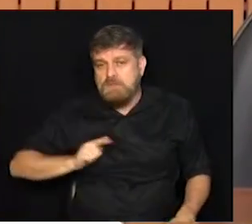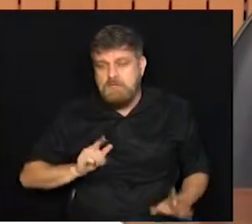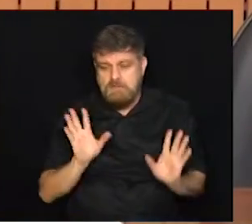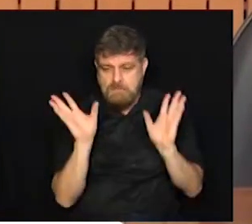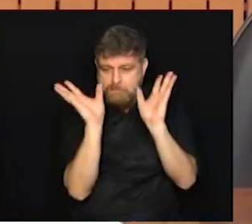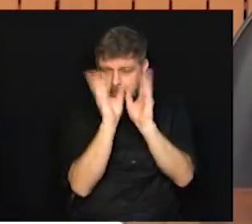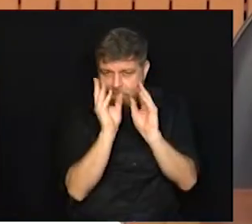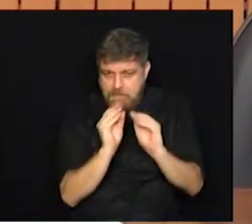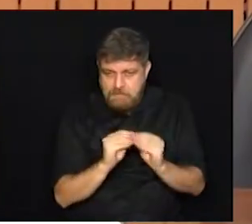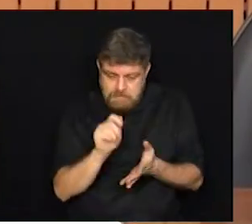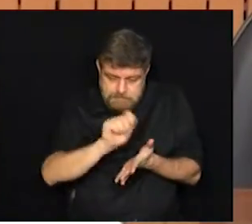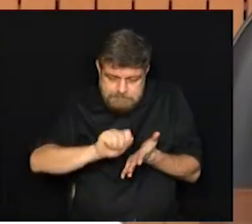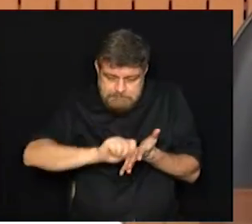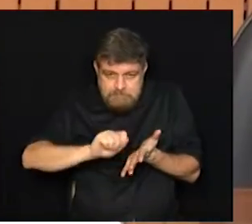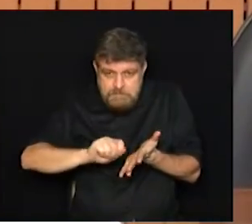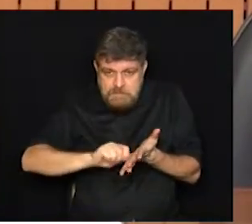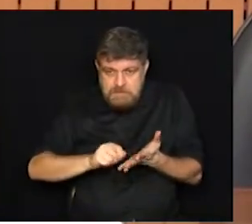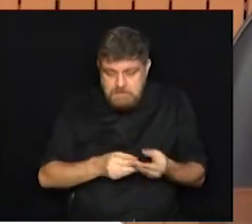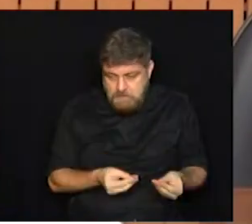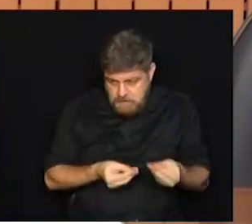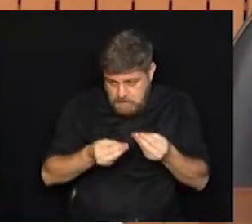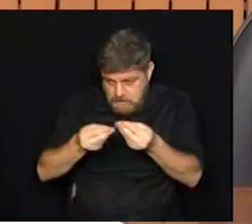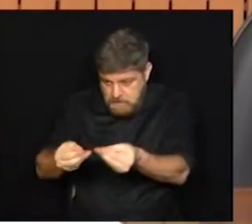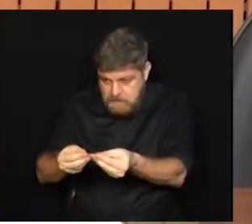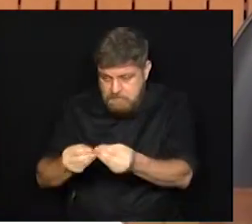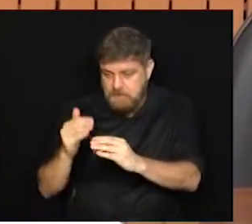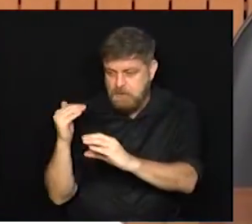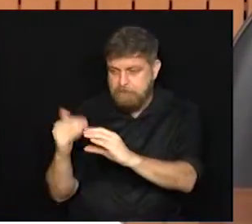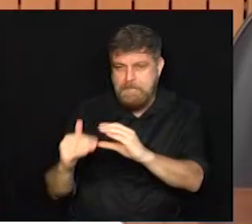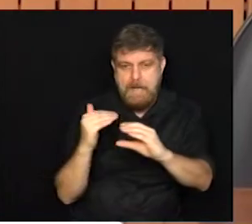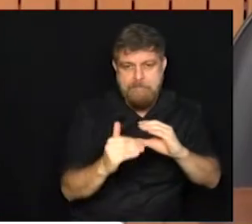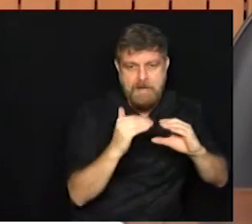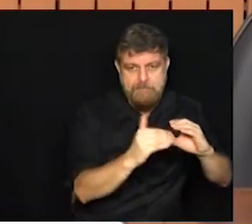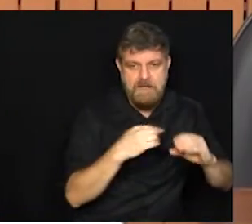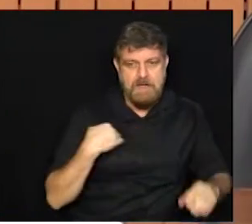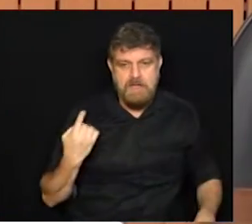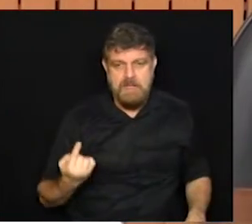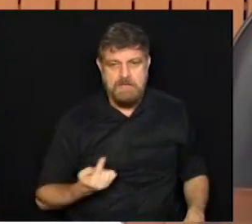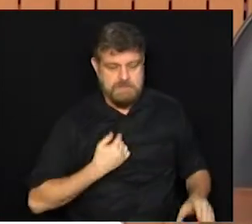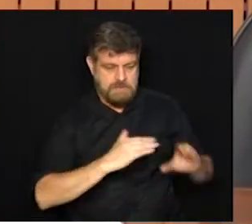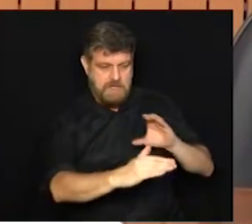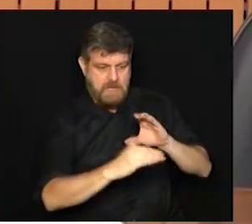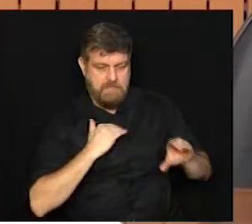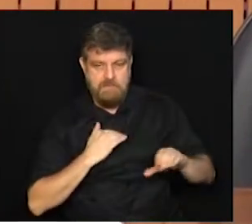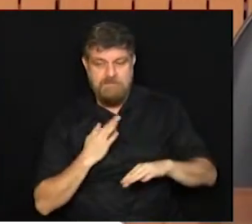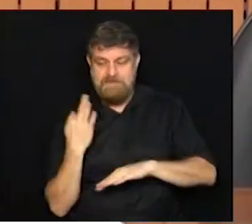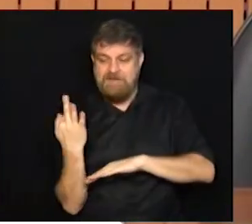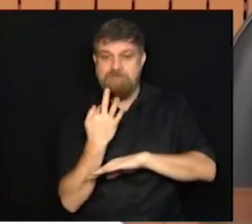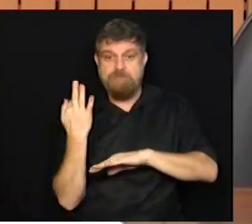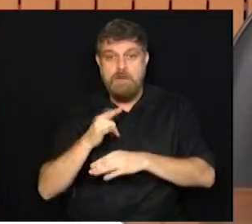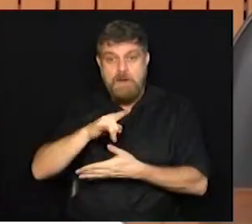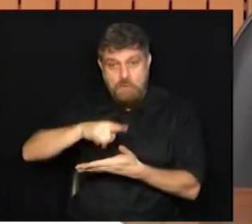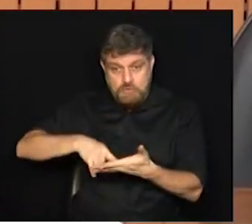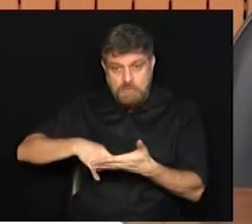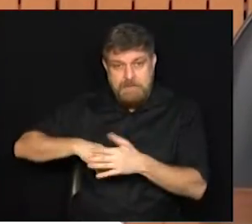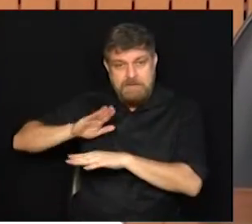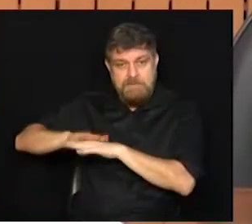minuta, mando para vocês por e-mail, vocês devolvem e a gente formaliza como um documento da